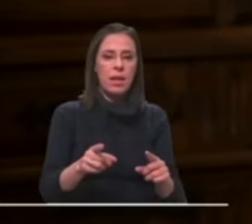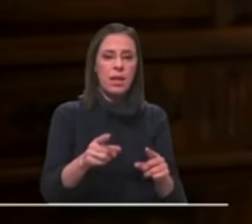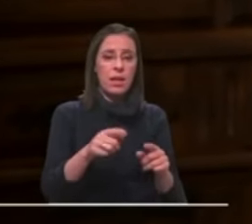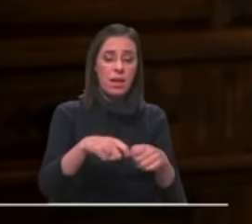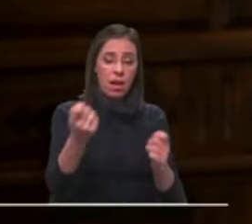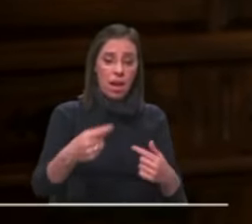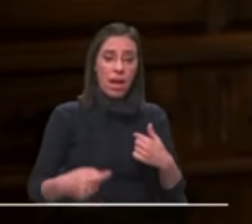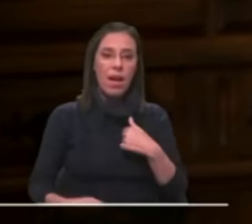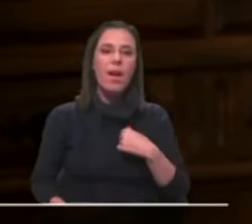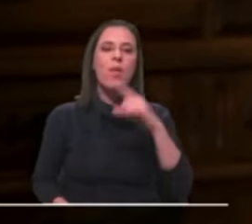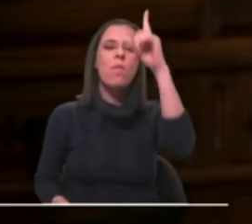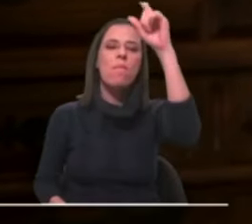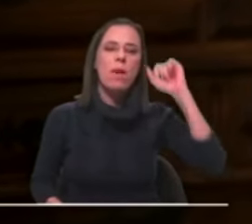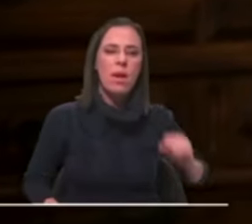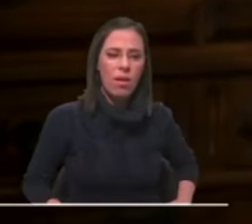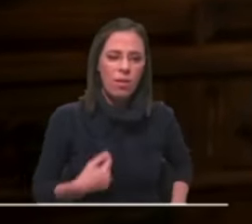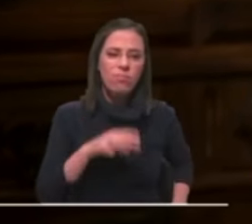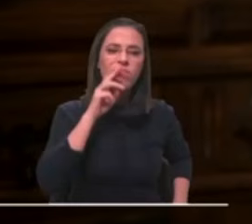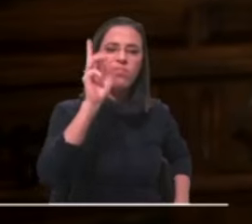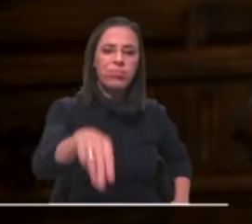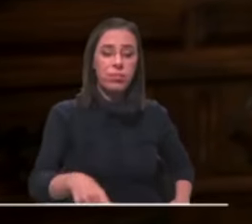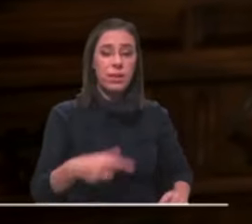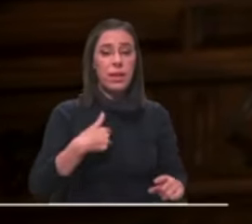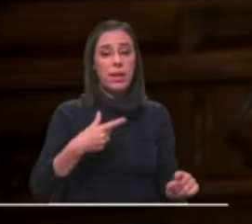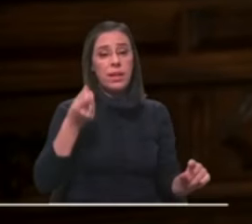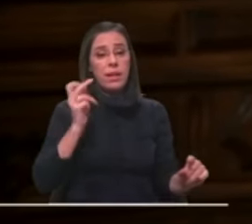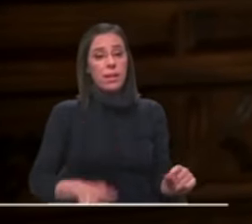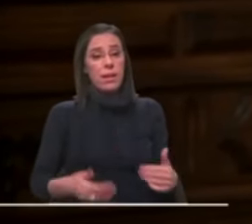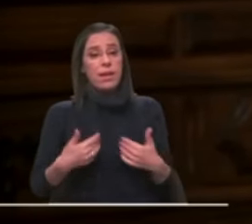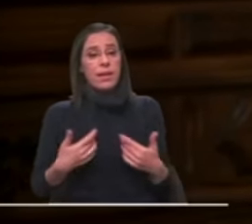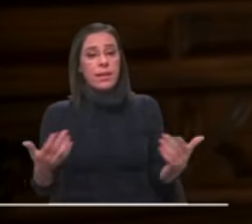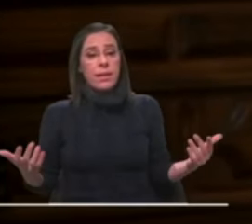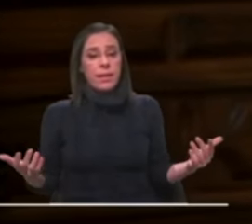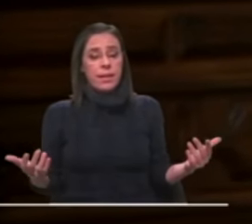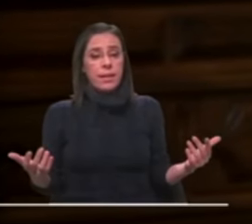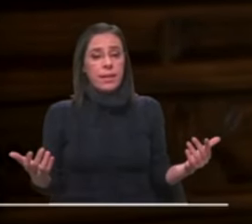Manejando a banha, é comigo, assim. Tipo, o azar. Sim.